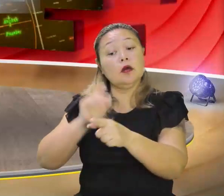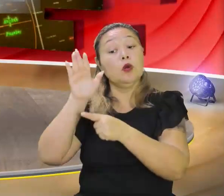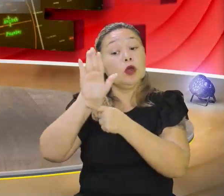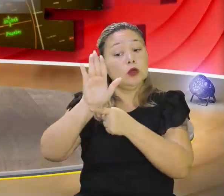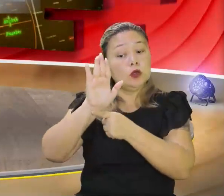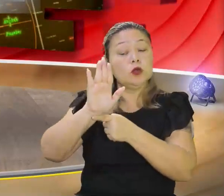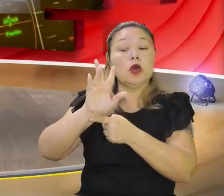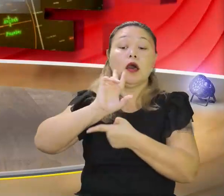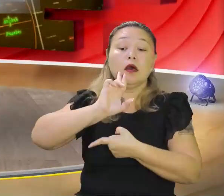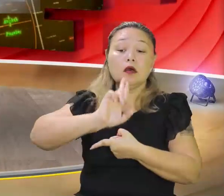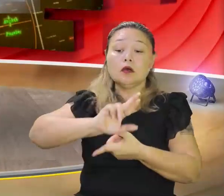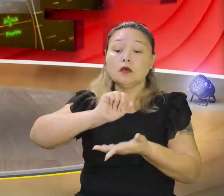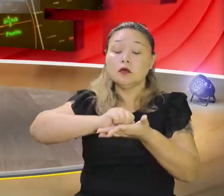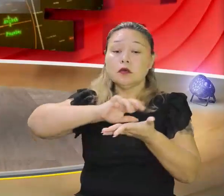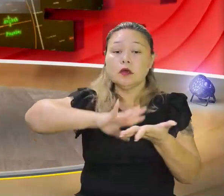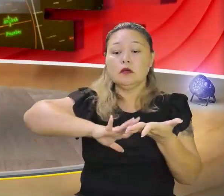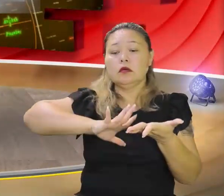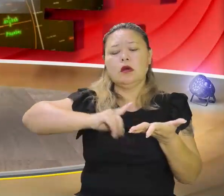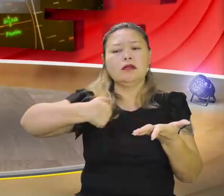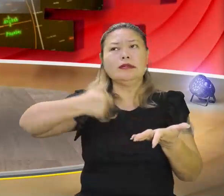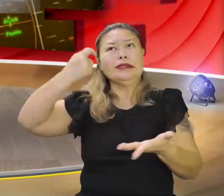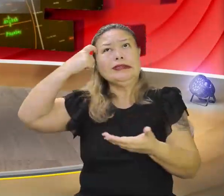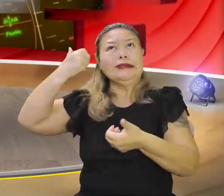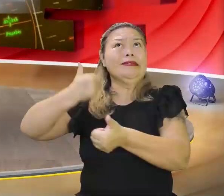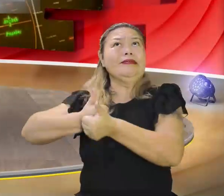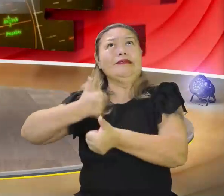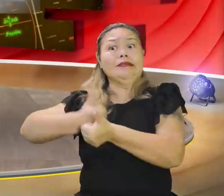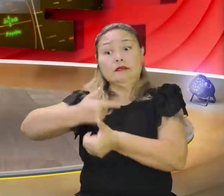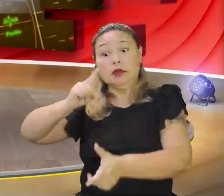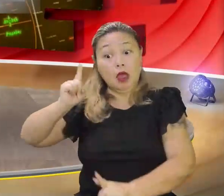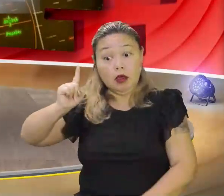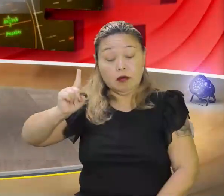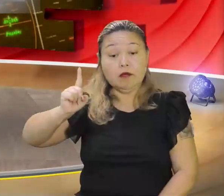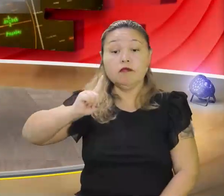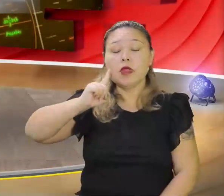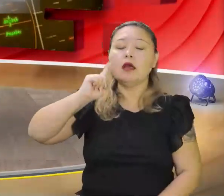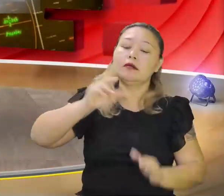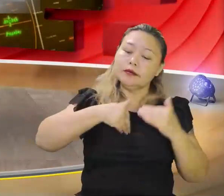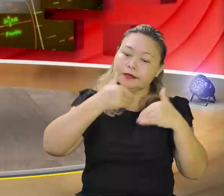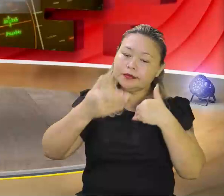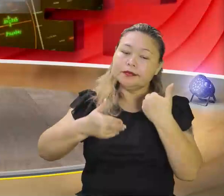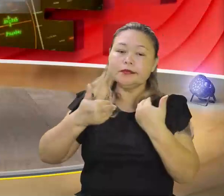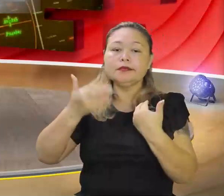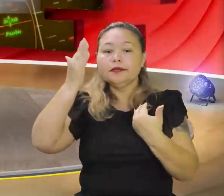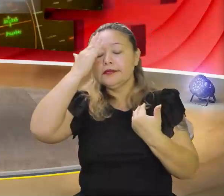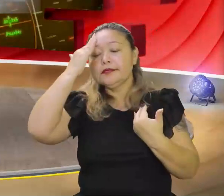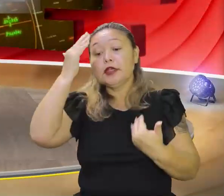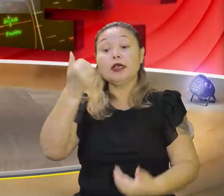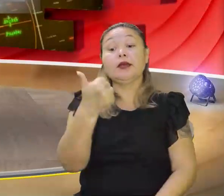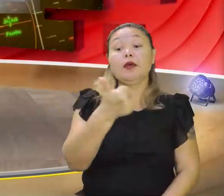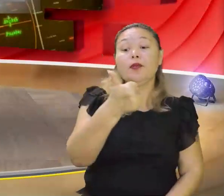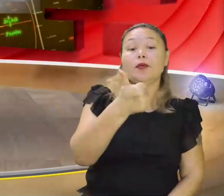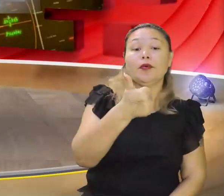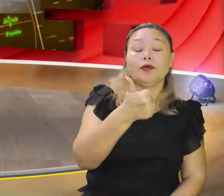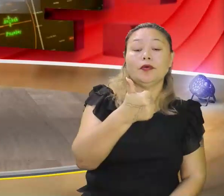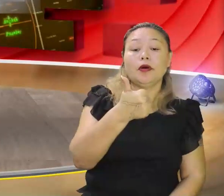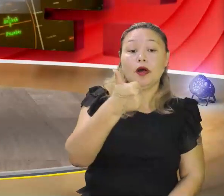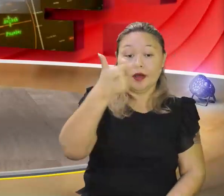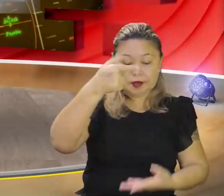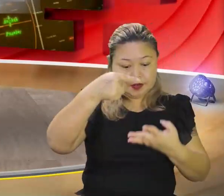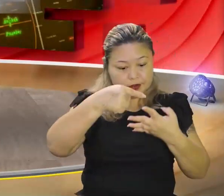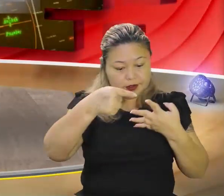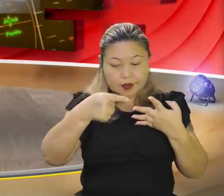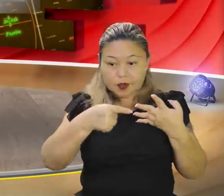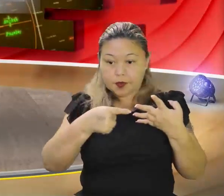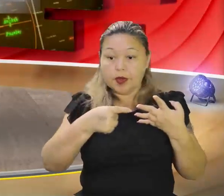a resolver sem ficar batendo muita cabeça. Porque se fosse respectivamente, se eu soubesse a primeira e eu visse lá que 4